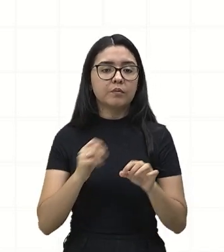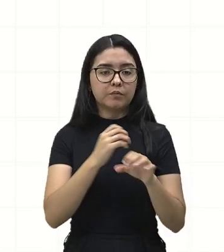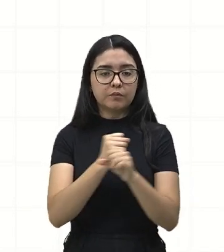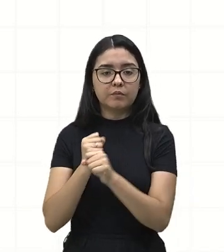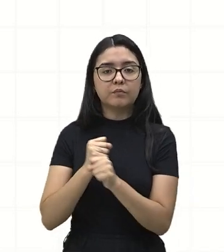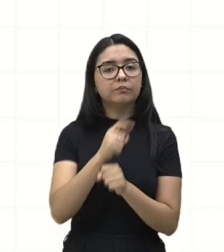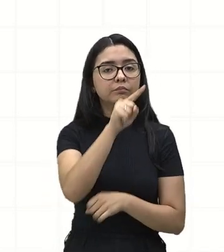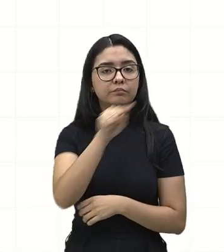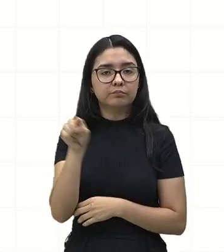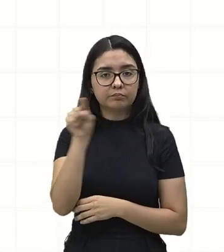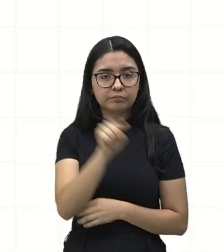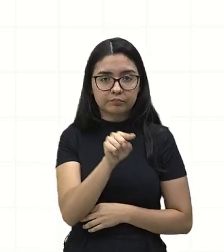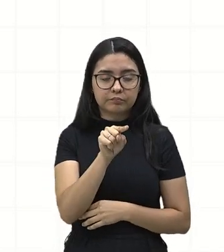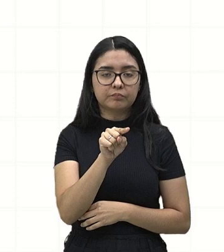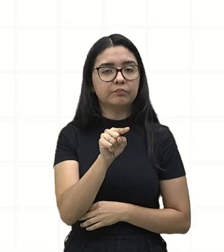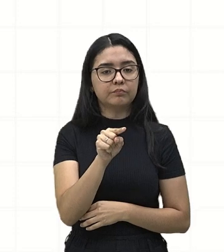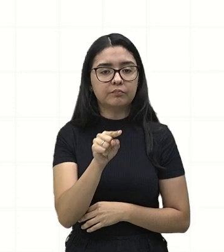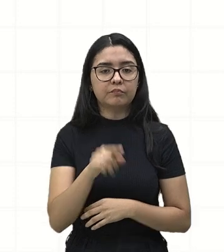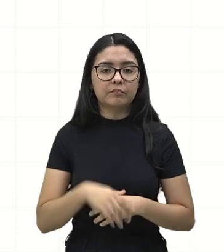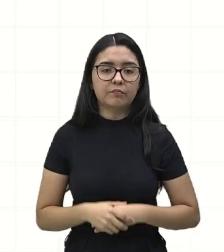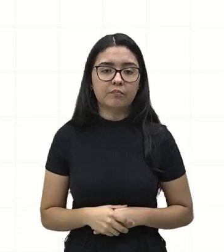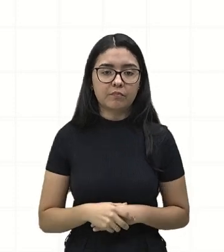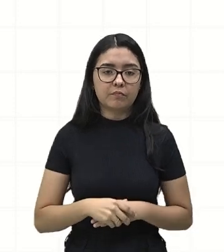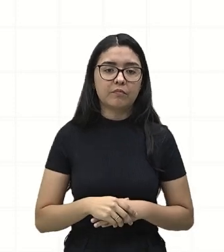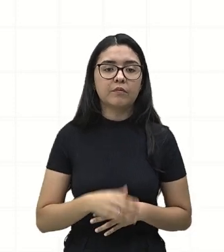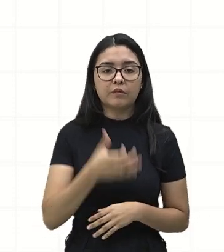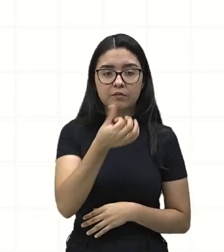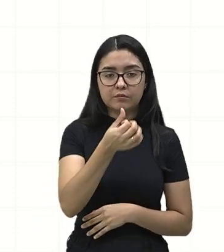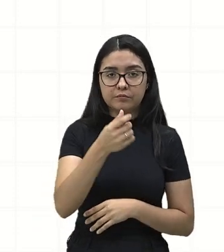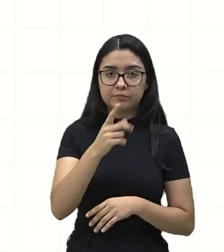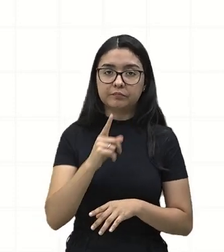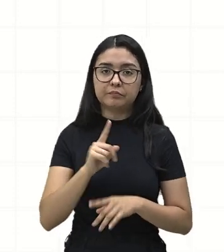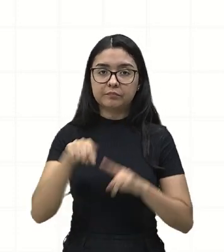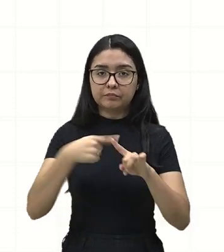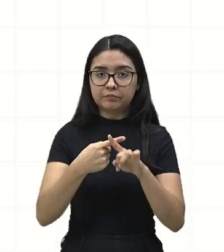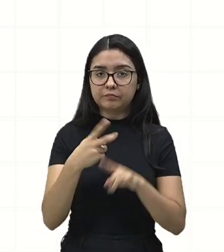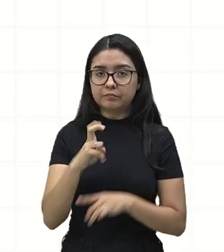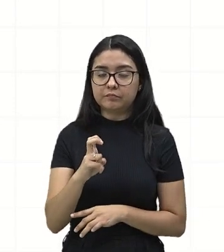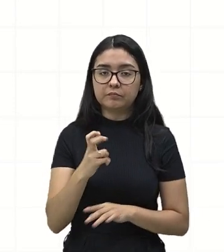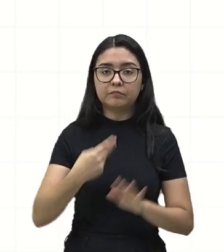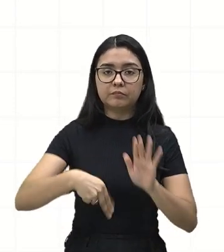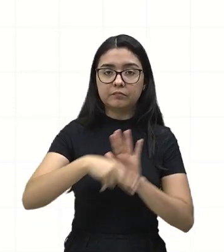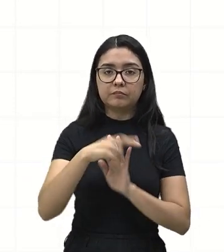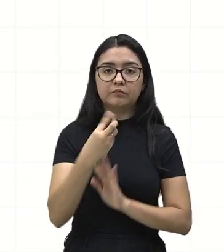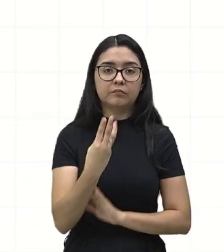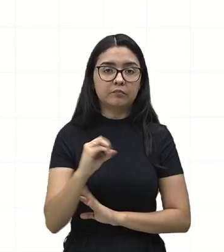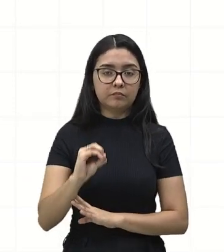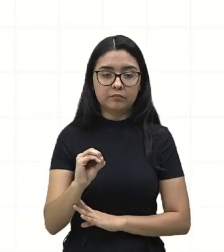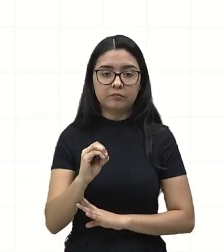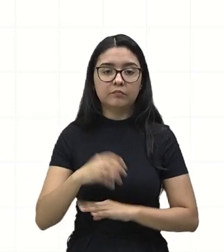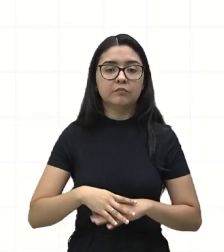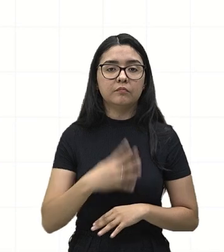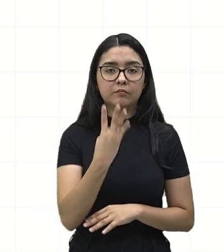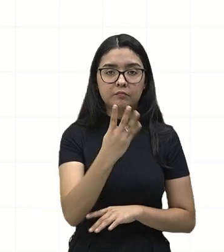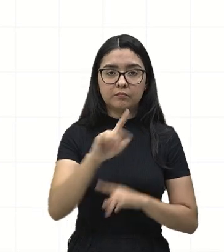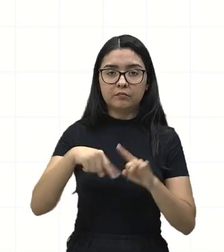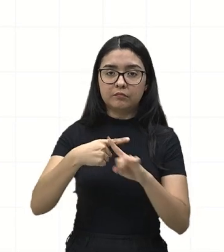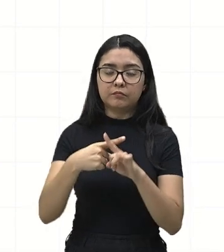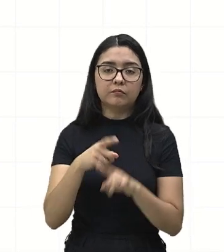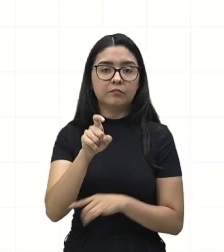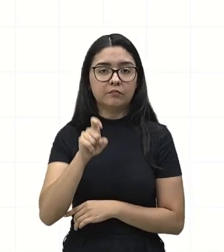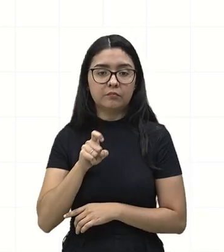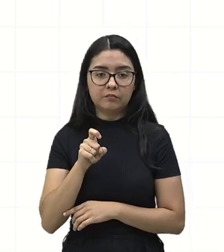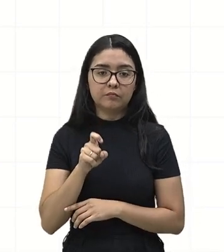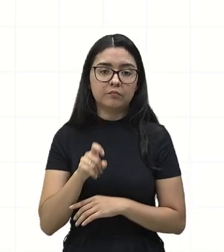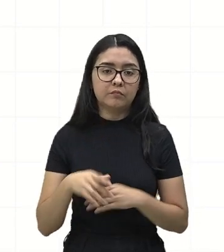produto dos extremos, que é 6 vezes 5, 30, e 4 vezes x